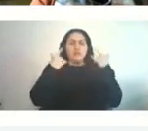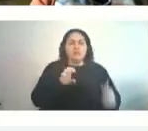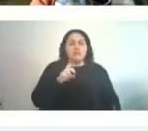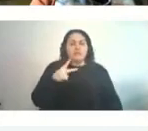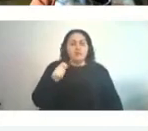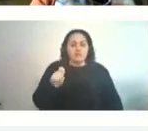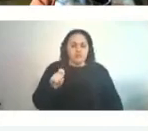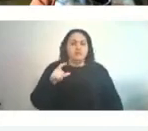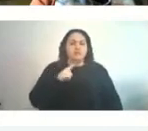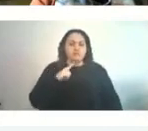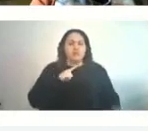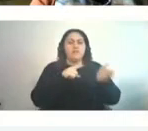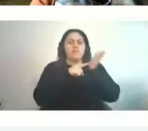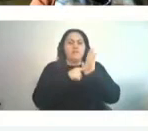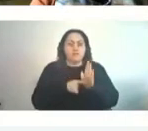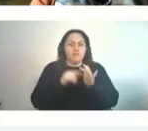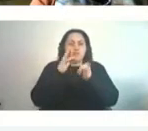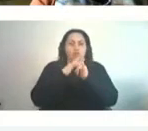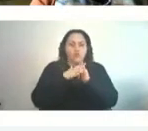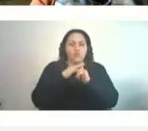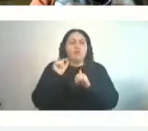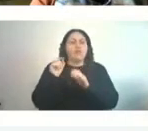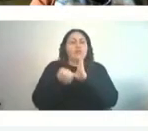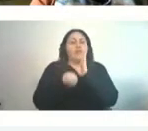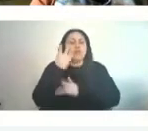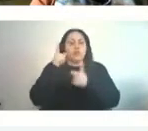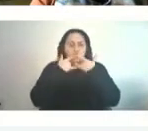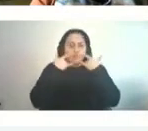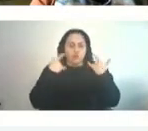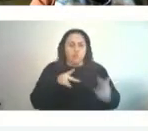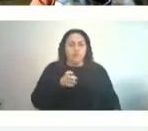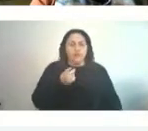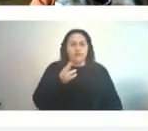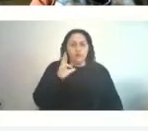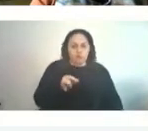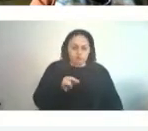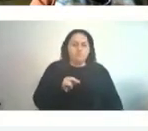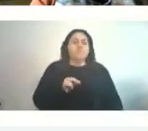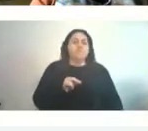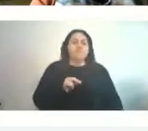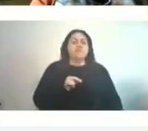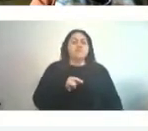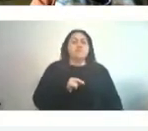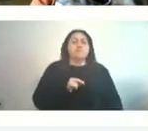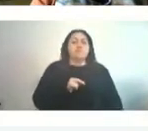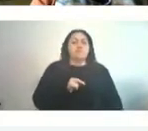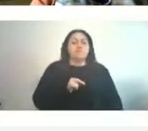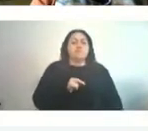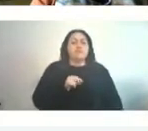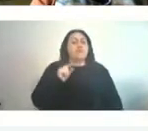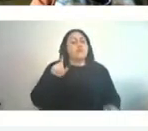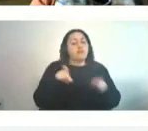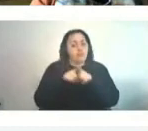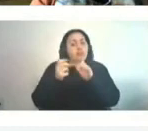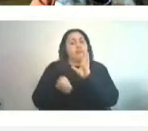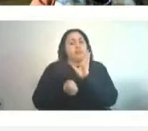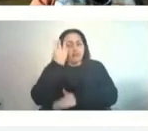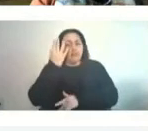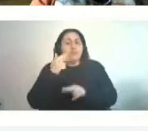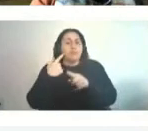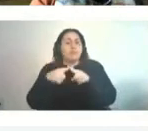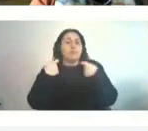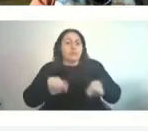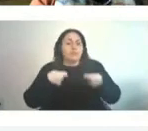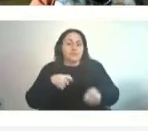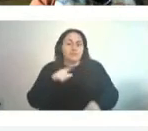vídeo do Pedro Zorer, que é o criador dela, né? Construída também na necessidade. Por exemplo, um dos filtros que tem aqui dentro,